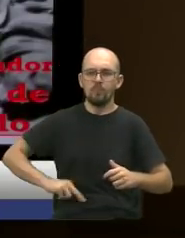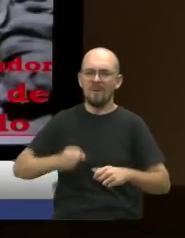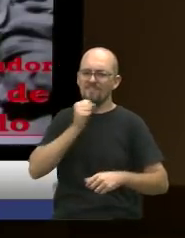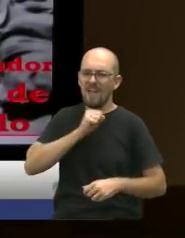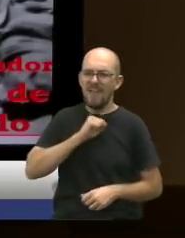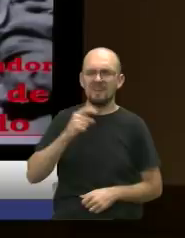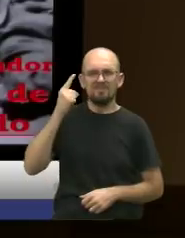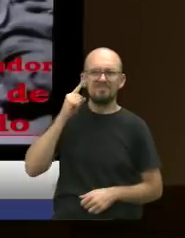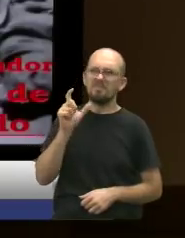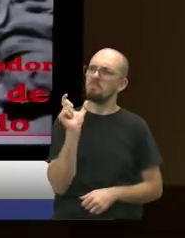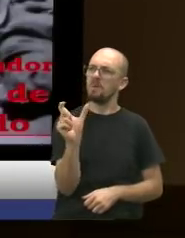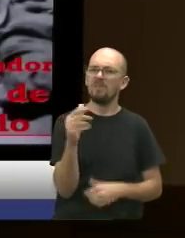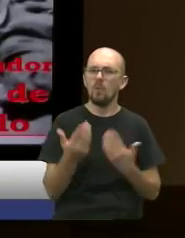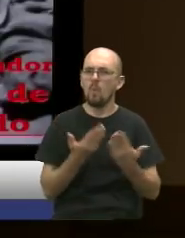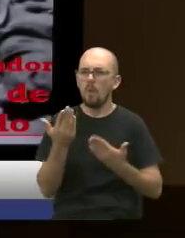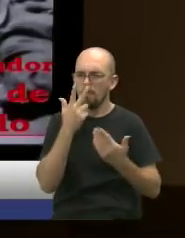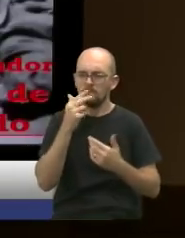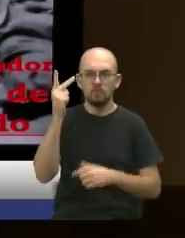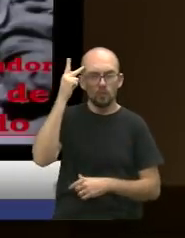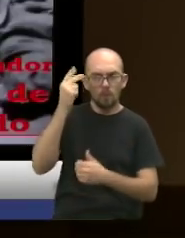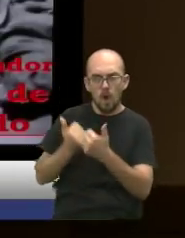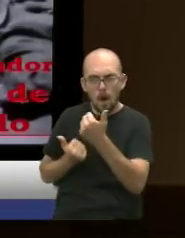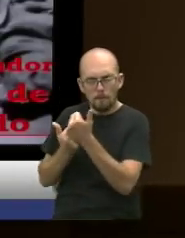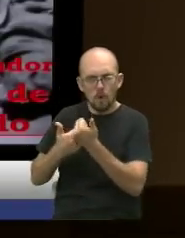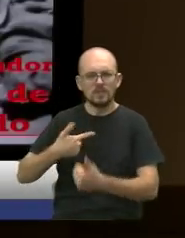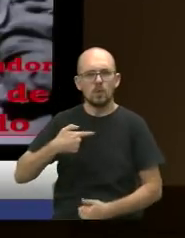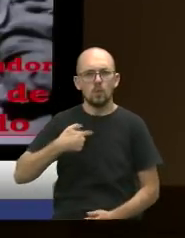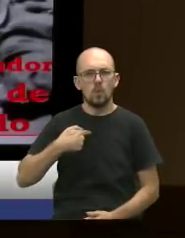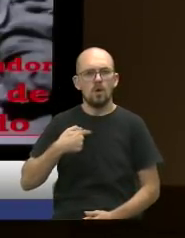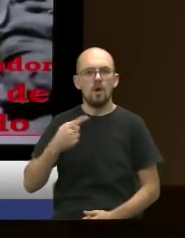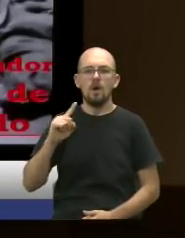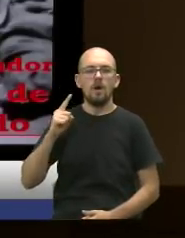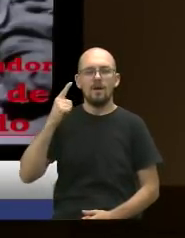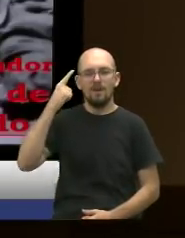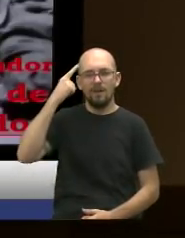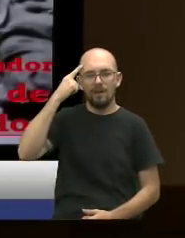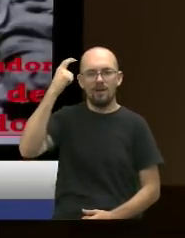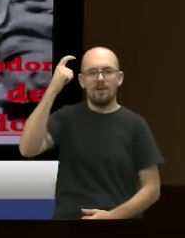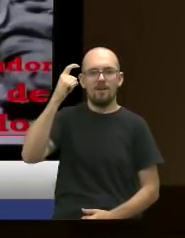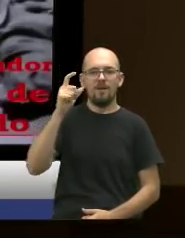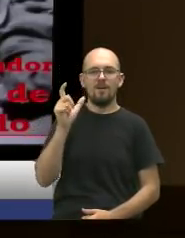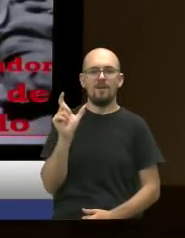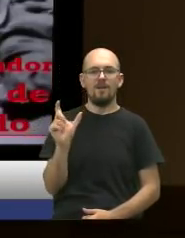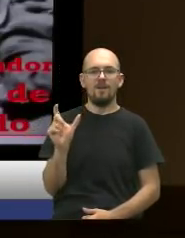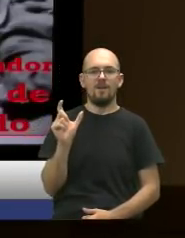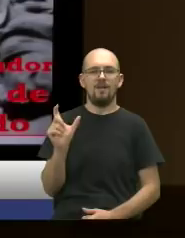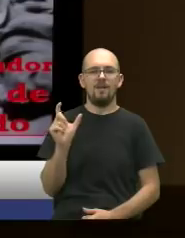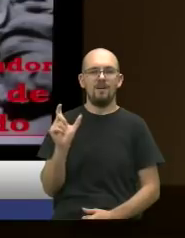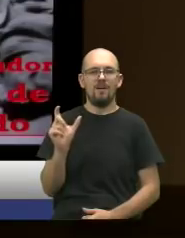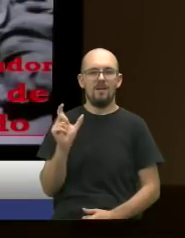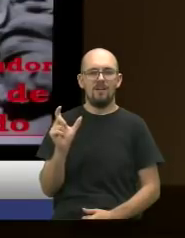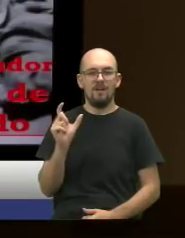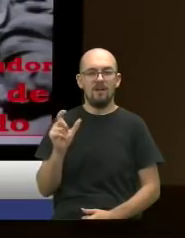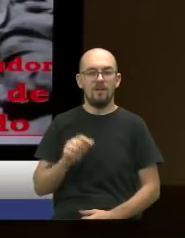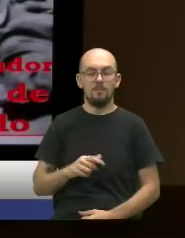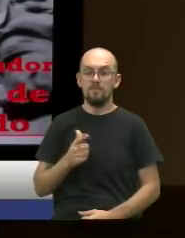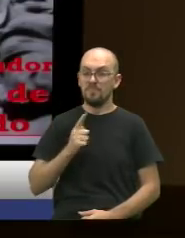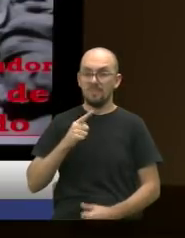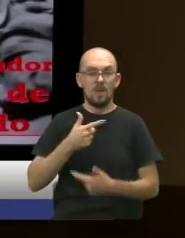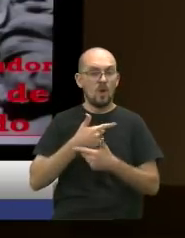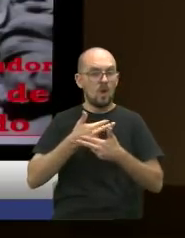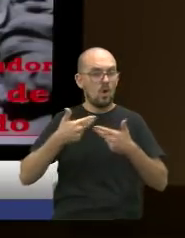impressão que São Paulo apoia Getúlio. Nós criamos então esse título. Gente, tem várias coisas aqui que nunca mais nós vamos ver,